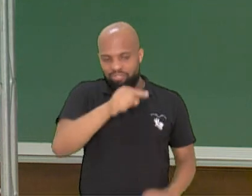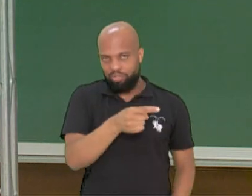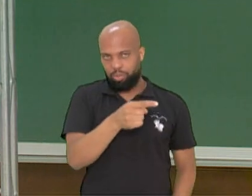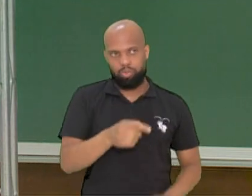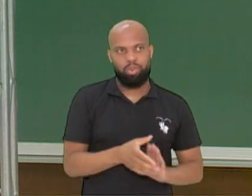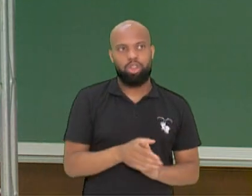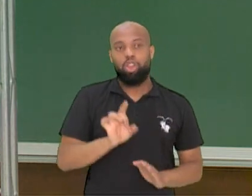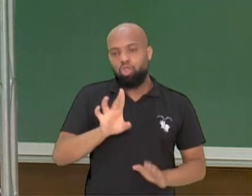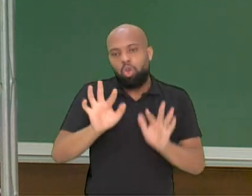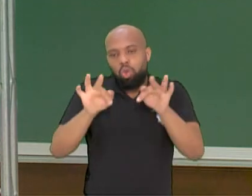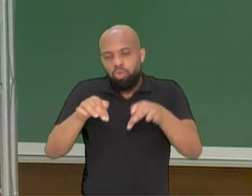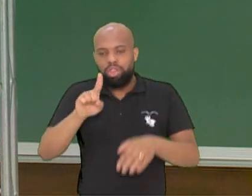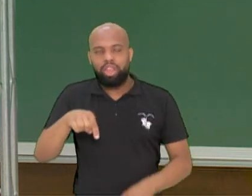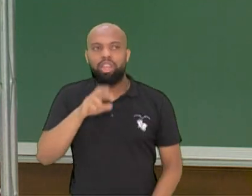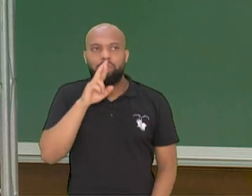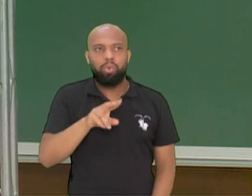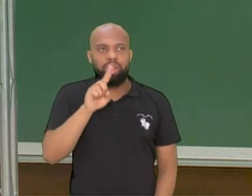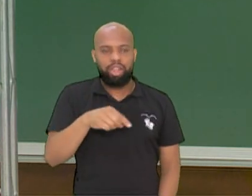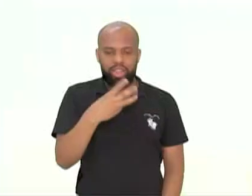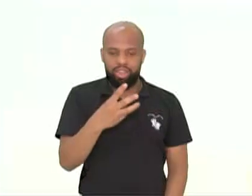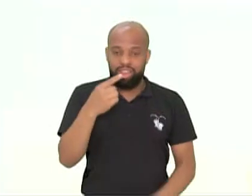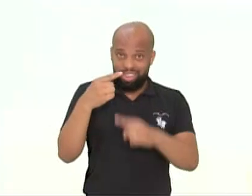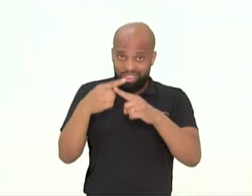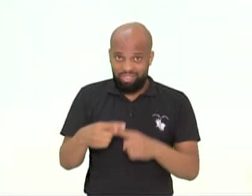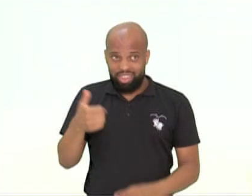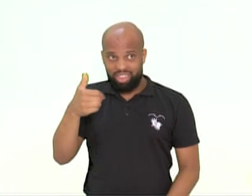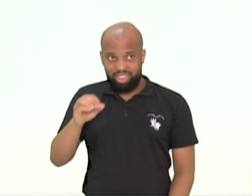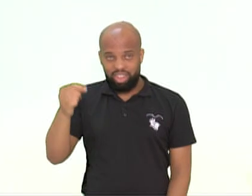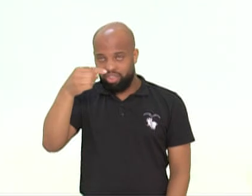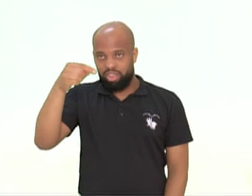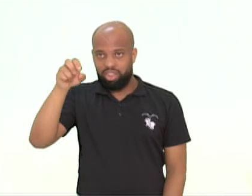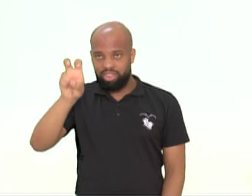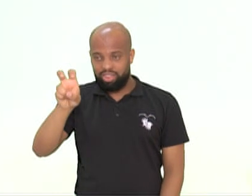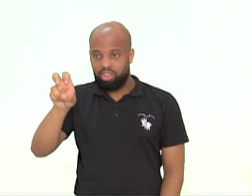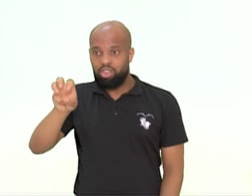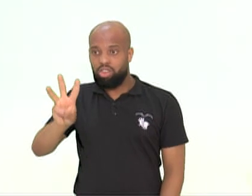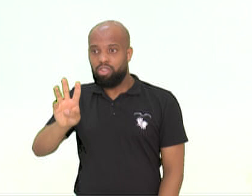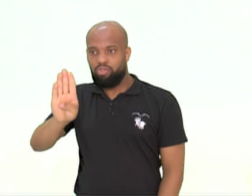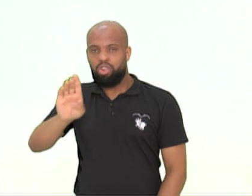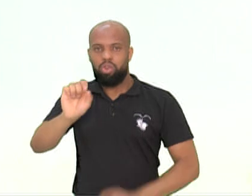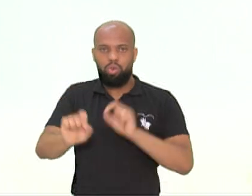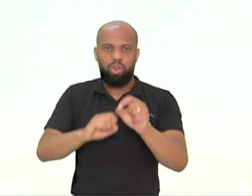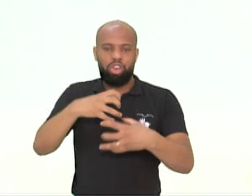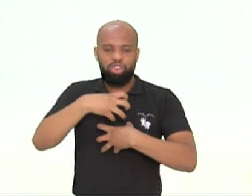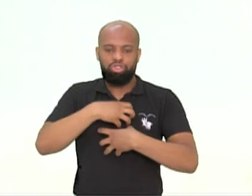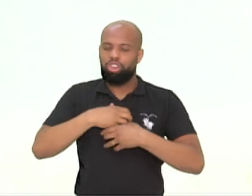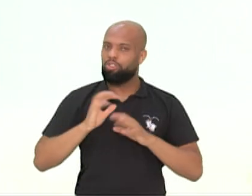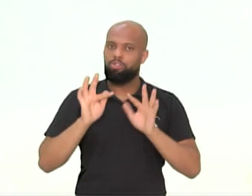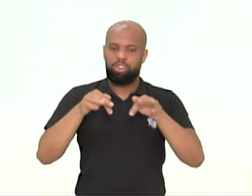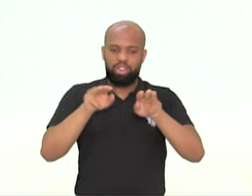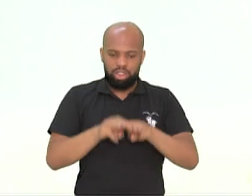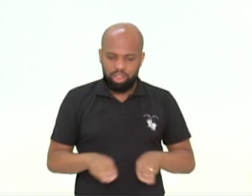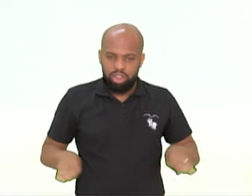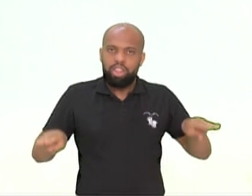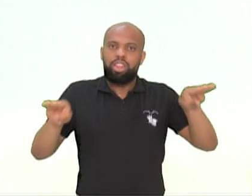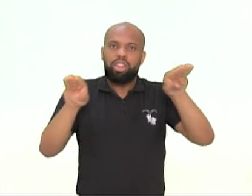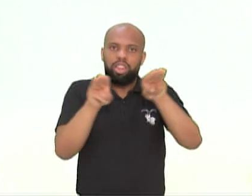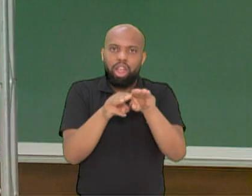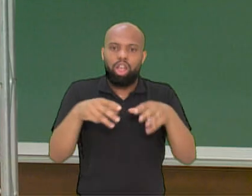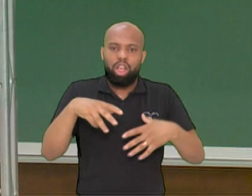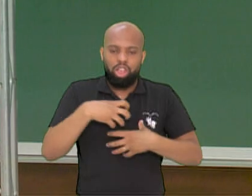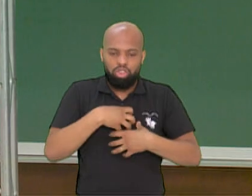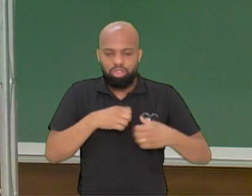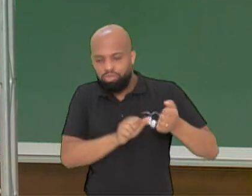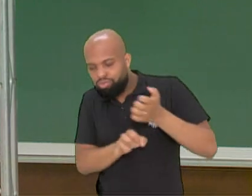vou ter, então, 3 vezes 10 elevado a menos 5 Weber, que é o campo final, tá? O fluxo